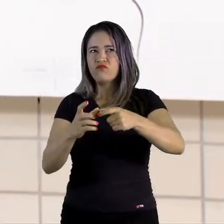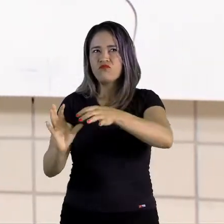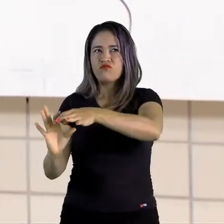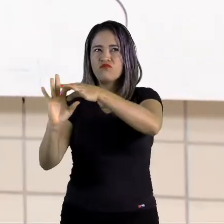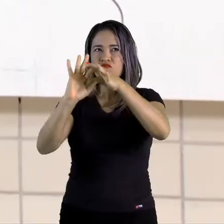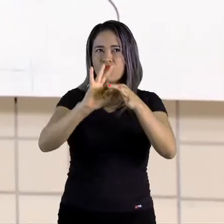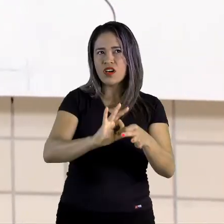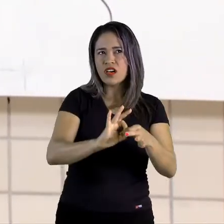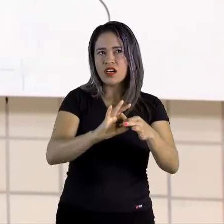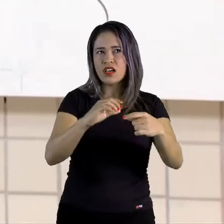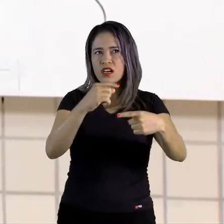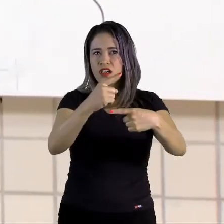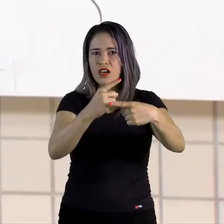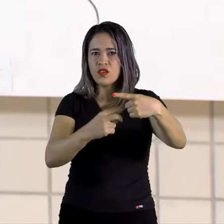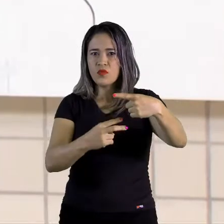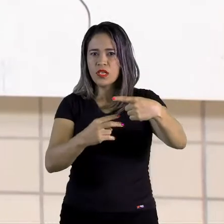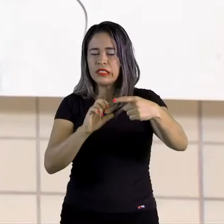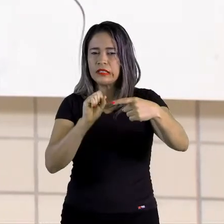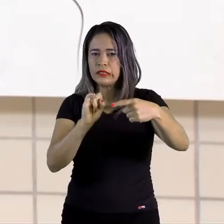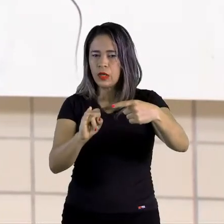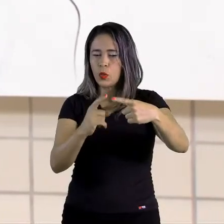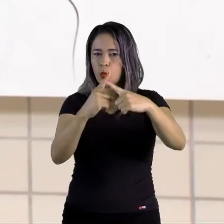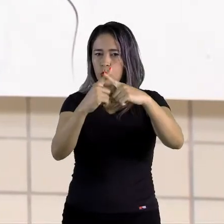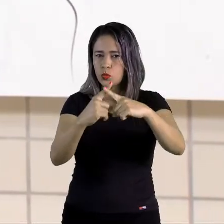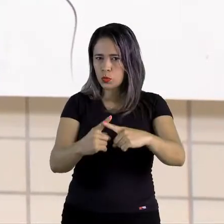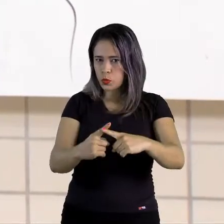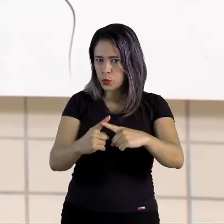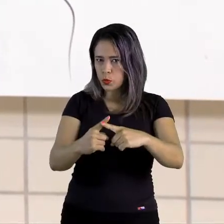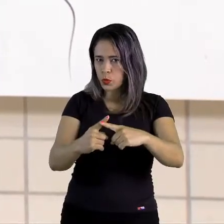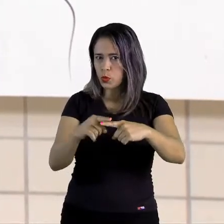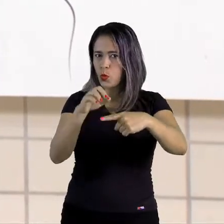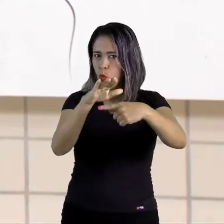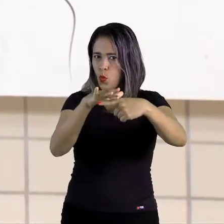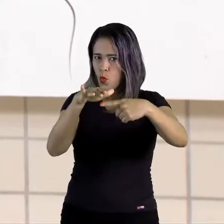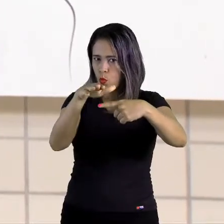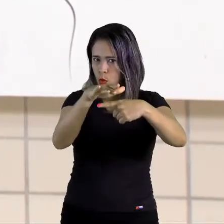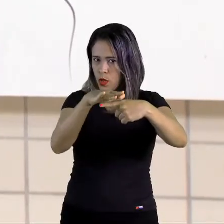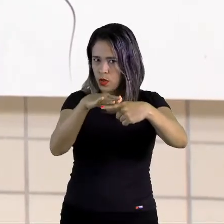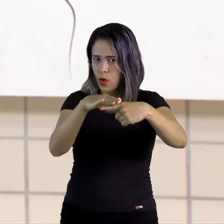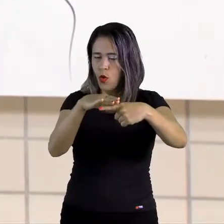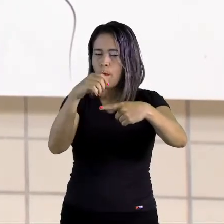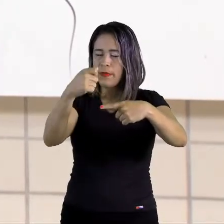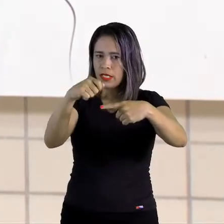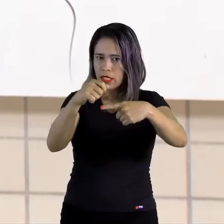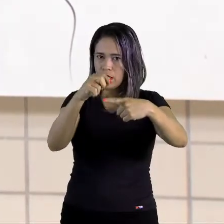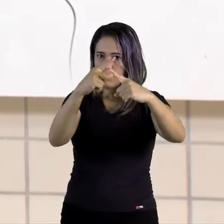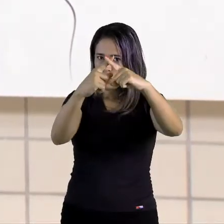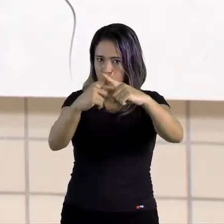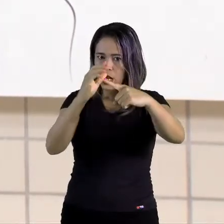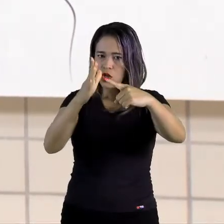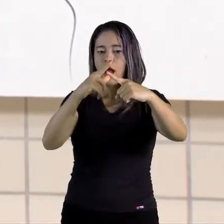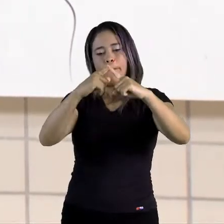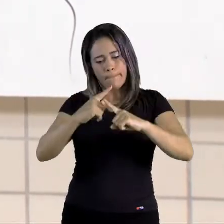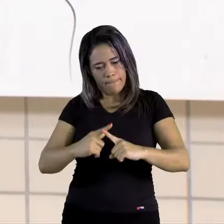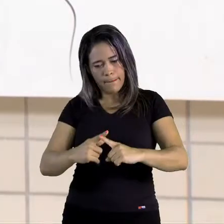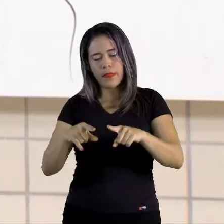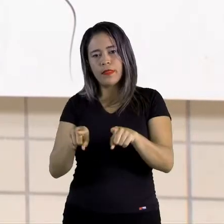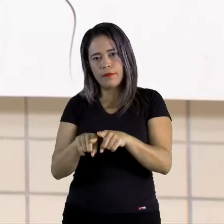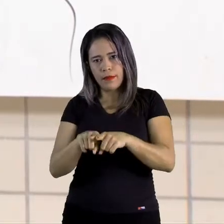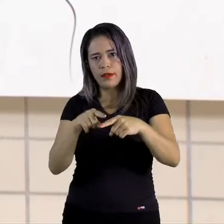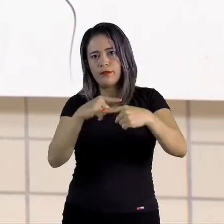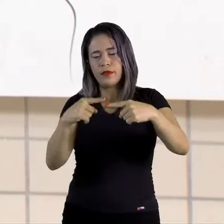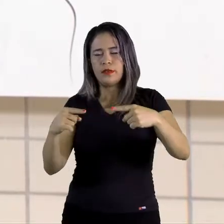Lembra? Se eu multiplico o numerador por um número, o denominador também tem que ser pelo mesmo número. Eu vou usar um